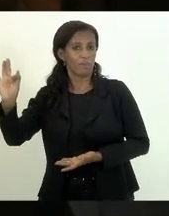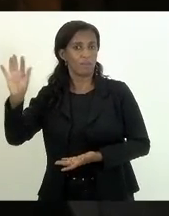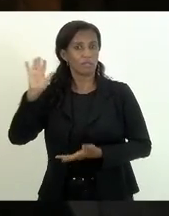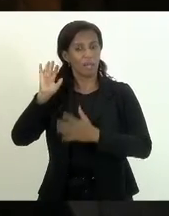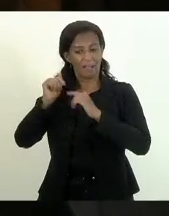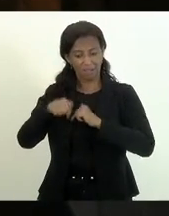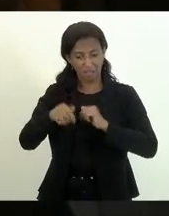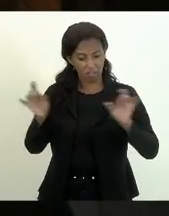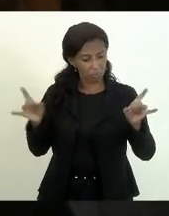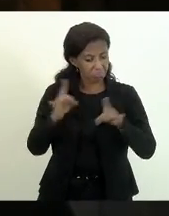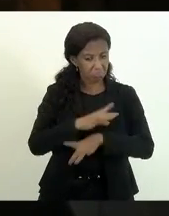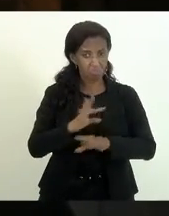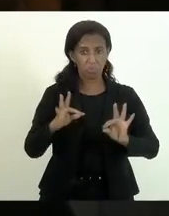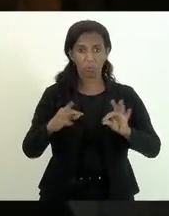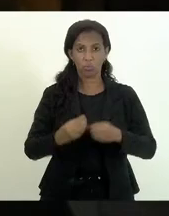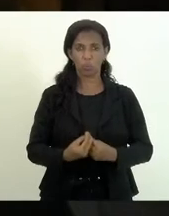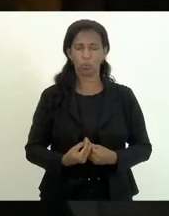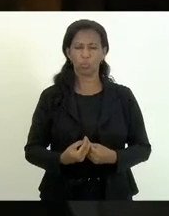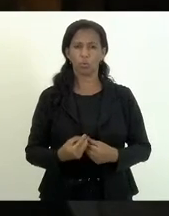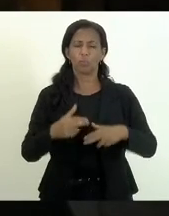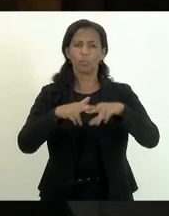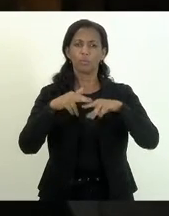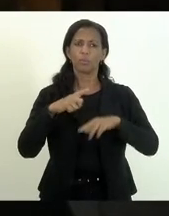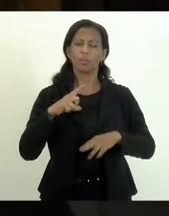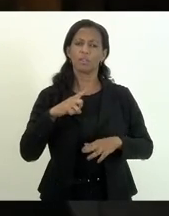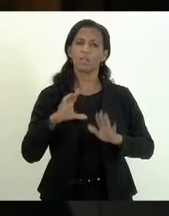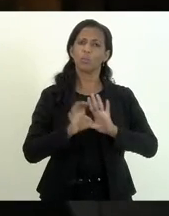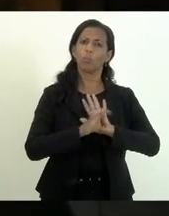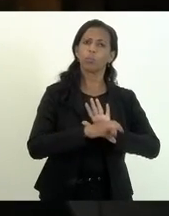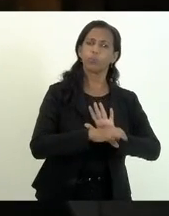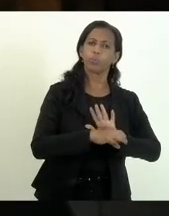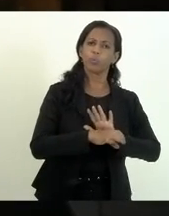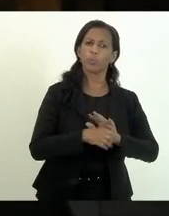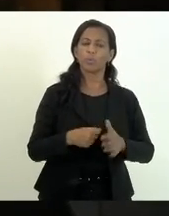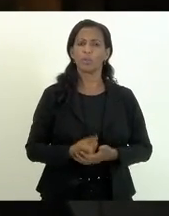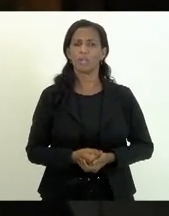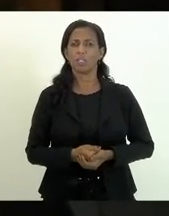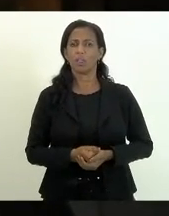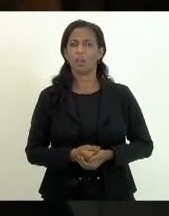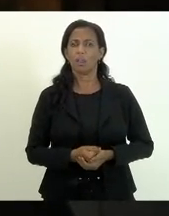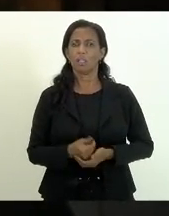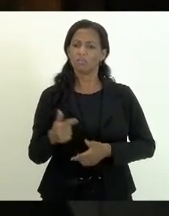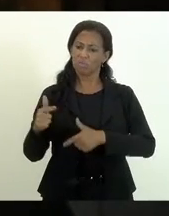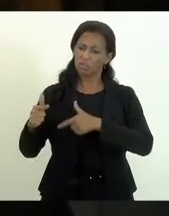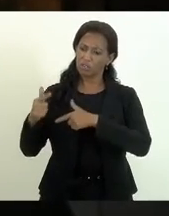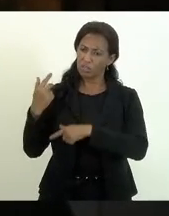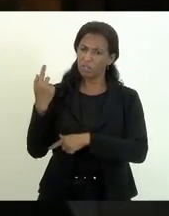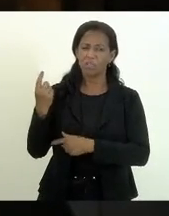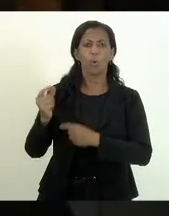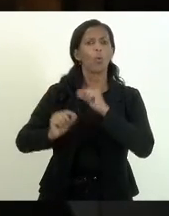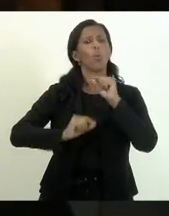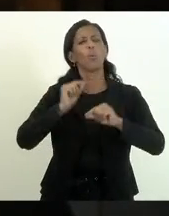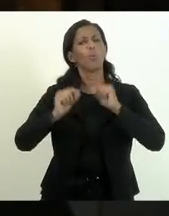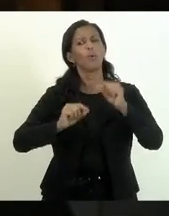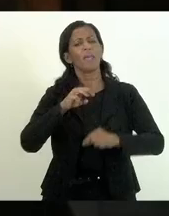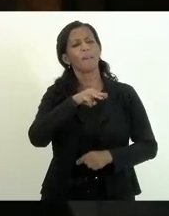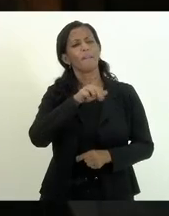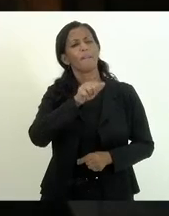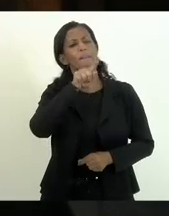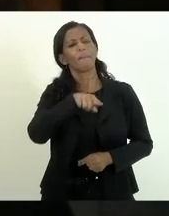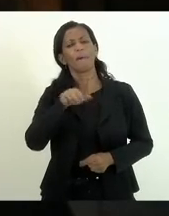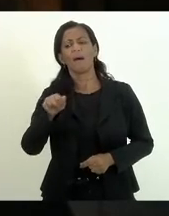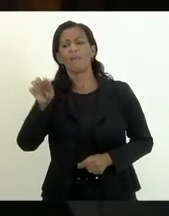por isso que existe esse conceito de leite gigante de má-fé que que é o litigante de má-fé